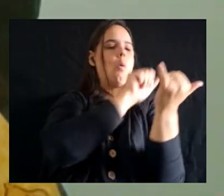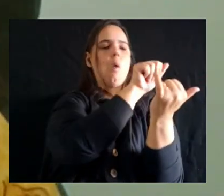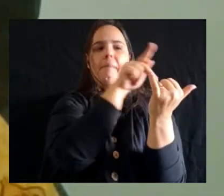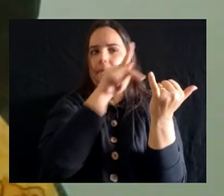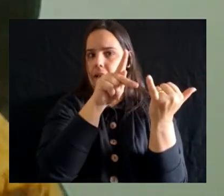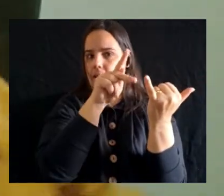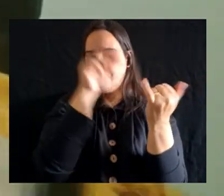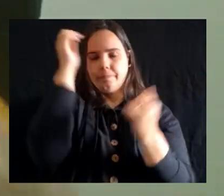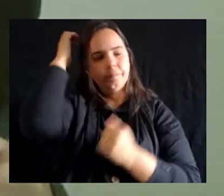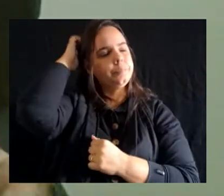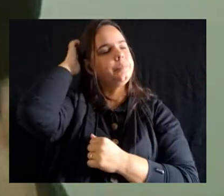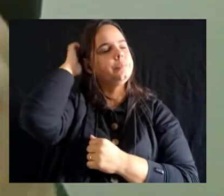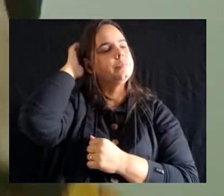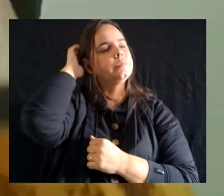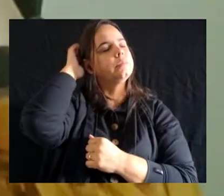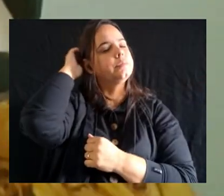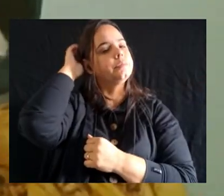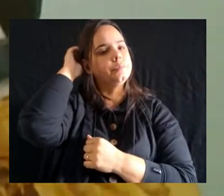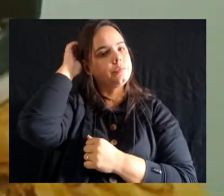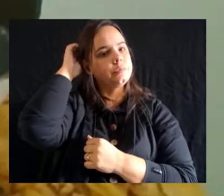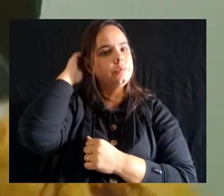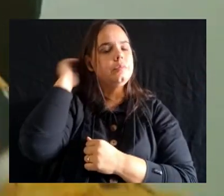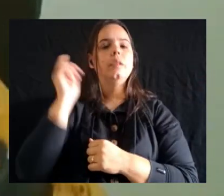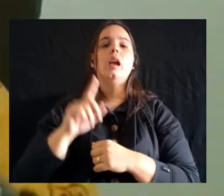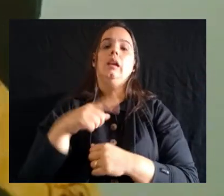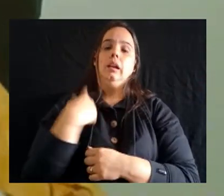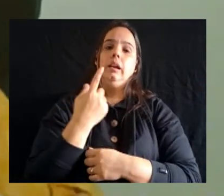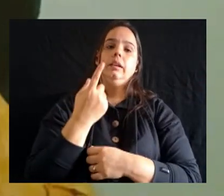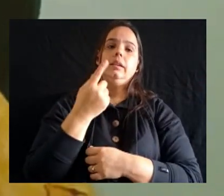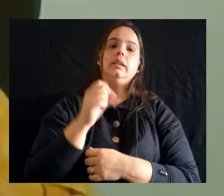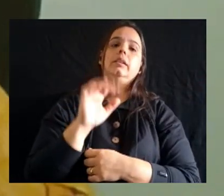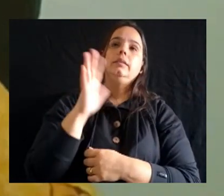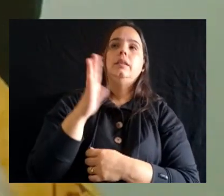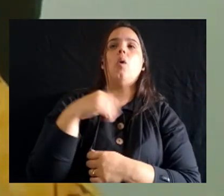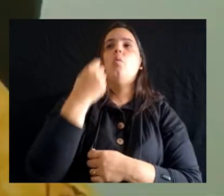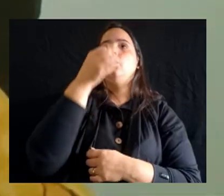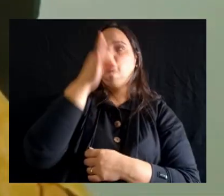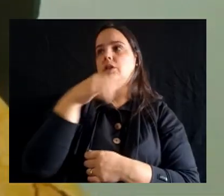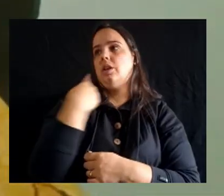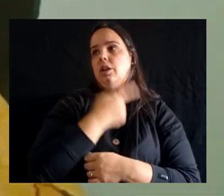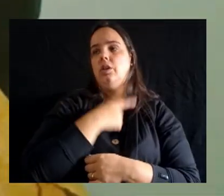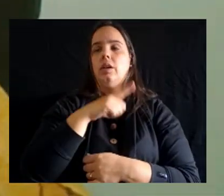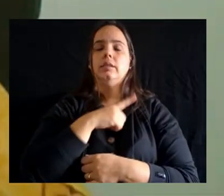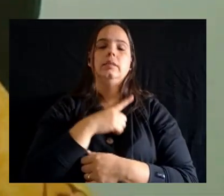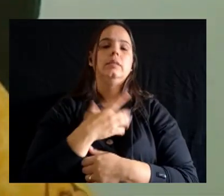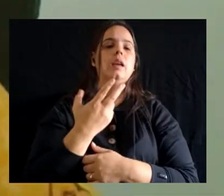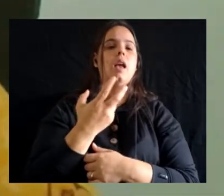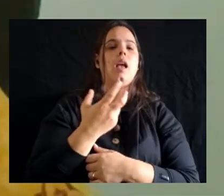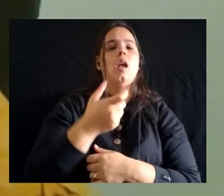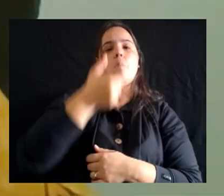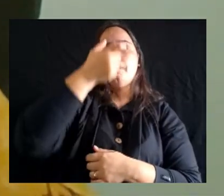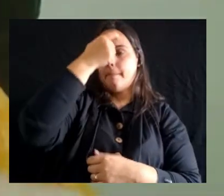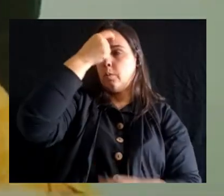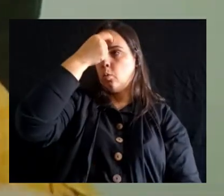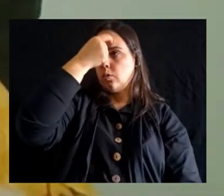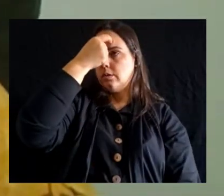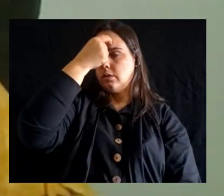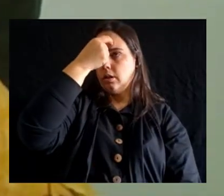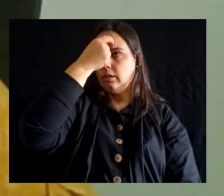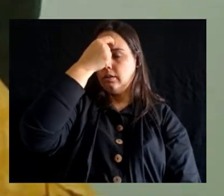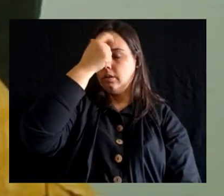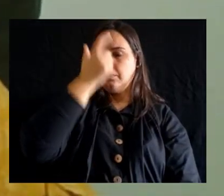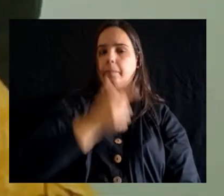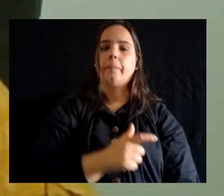gente tivesse um equilíbrio, uma consciência, né? Eu tento trabalhar muito a consciência com